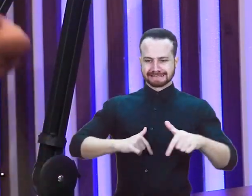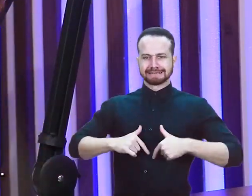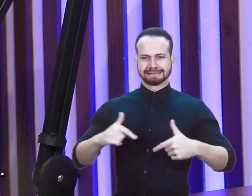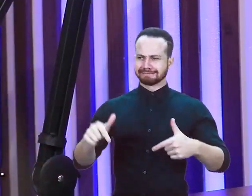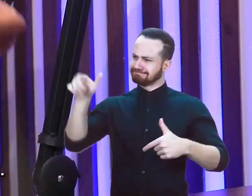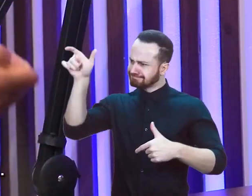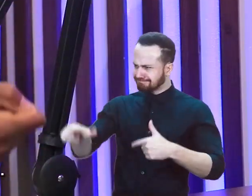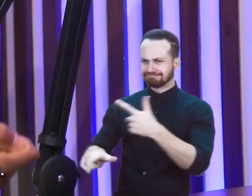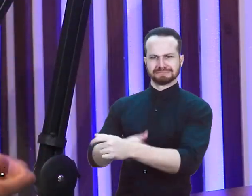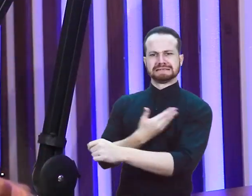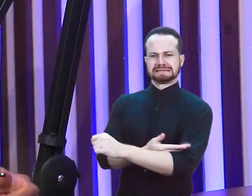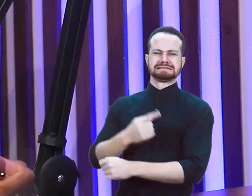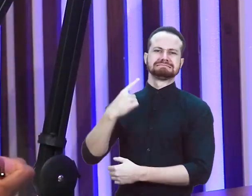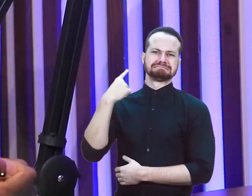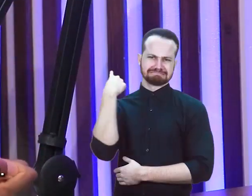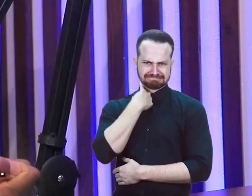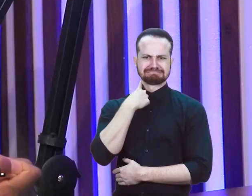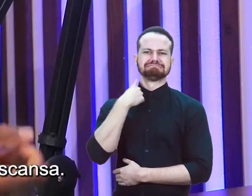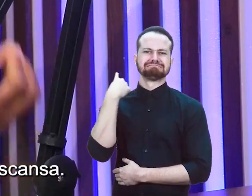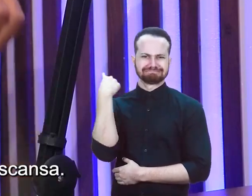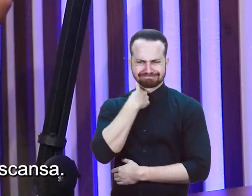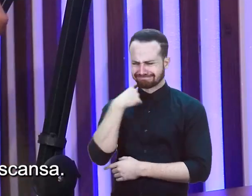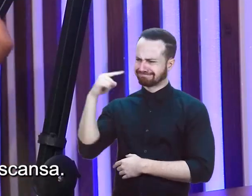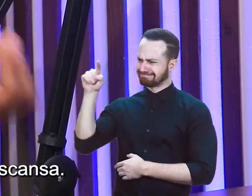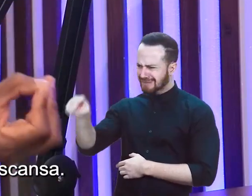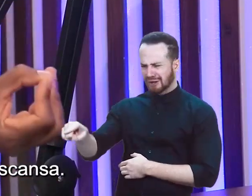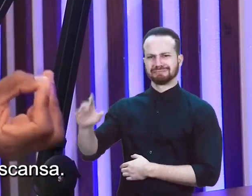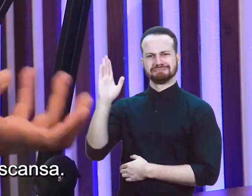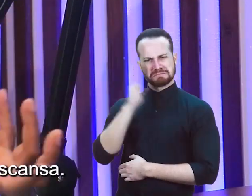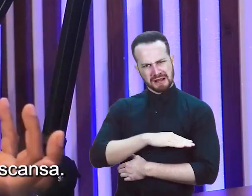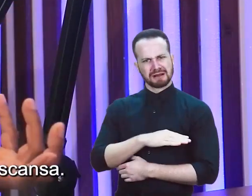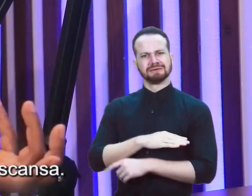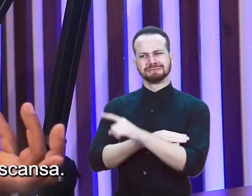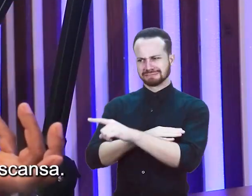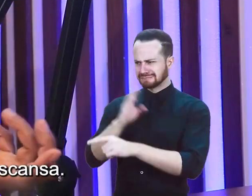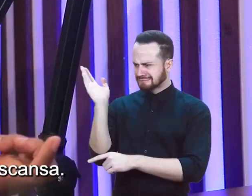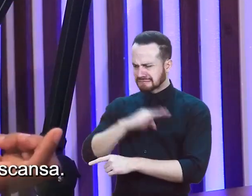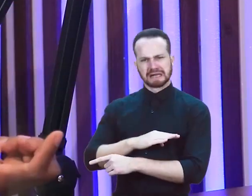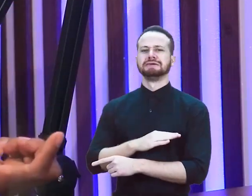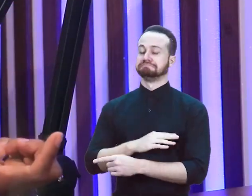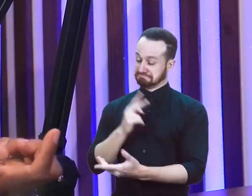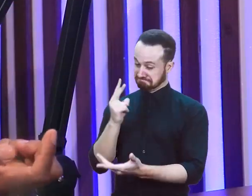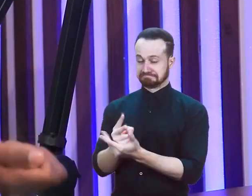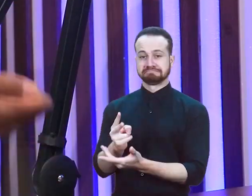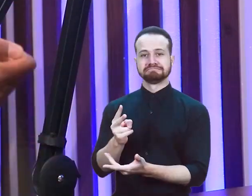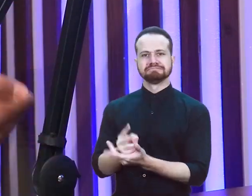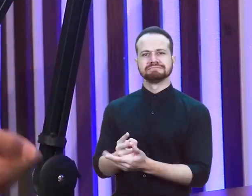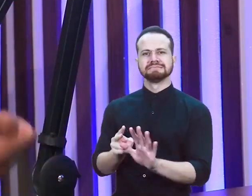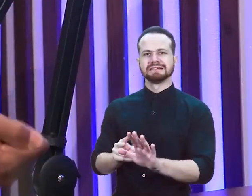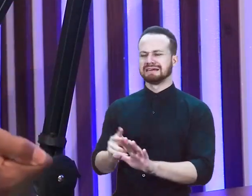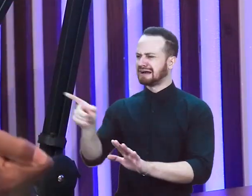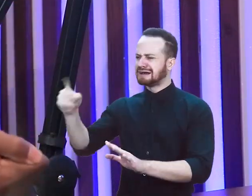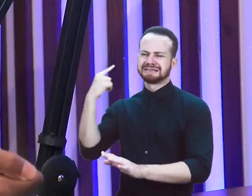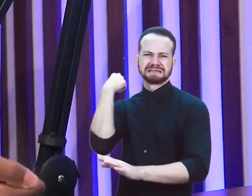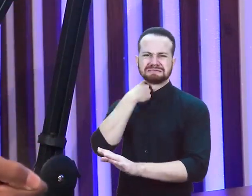A branquitude é preguiçosa. Ela é maldosa. E a maldade não descansa. Mas ela é